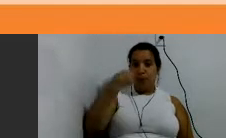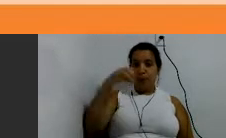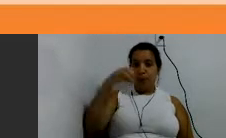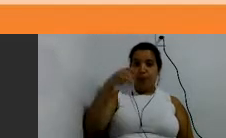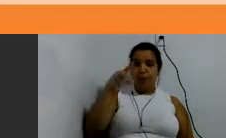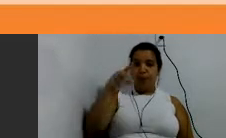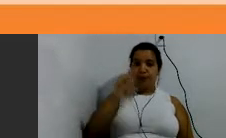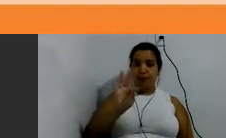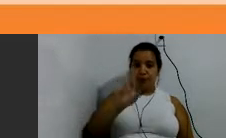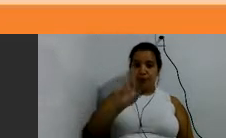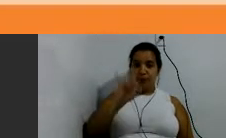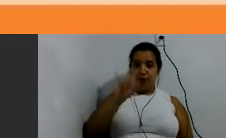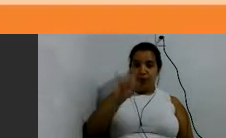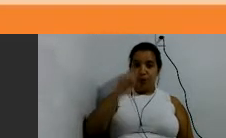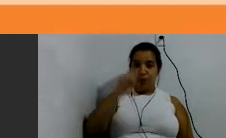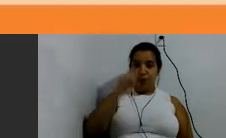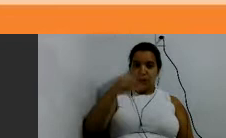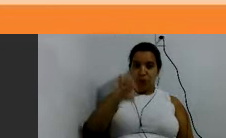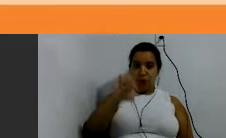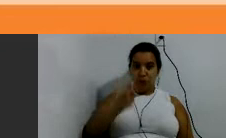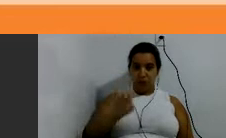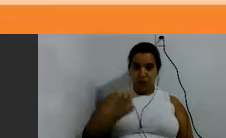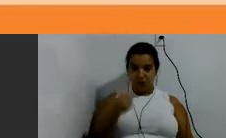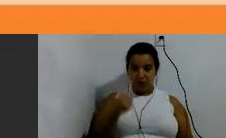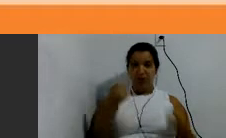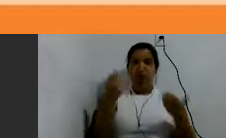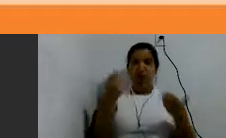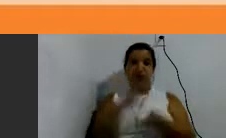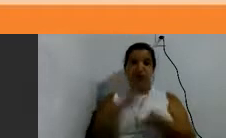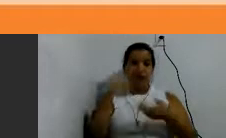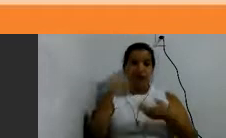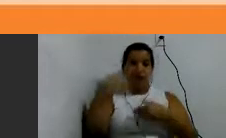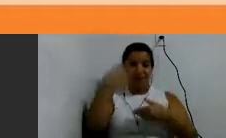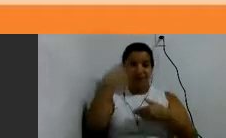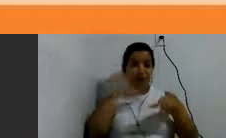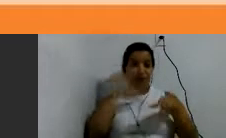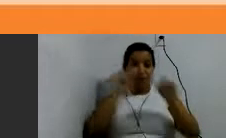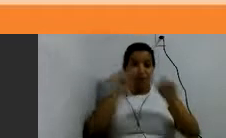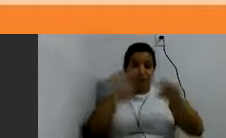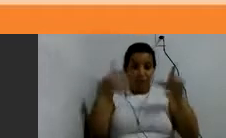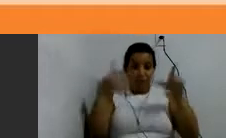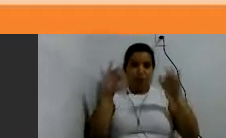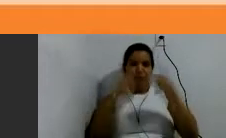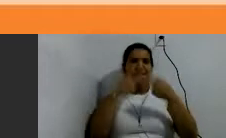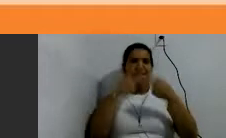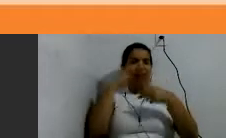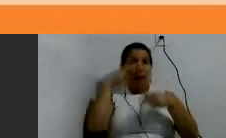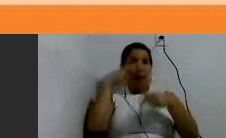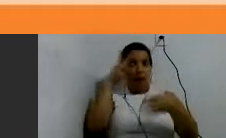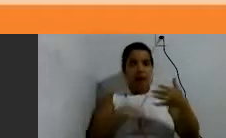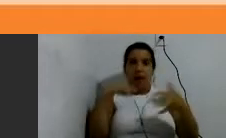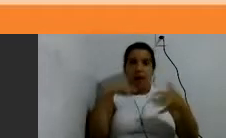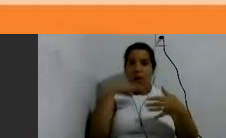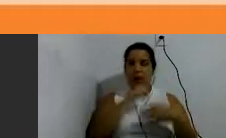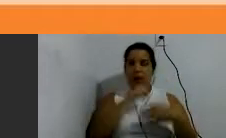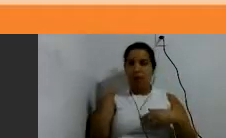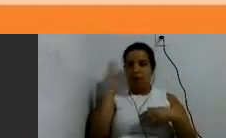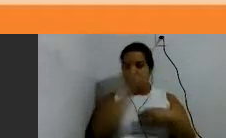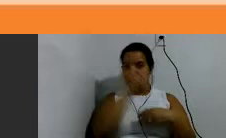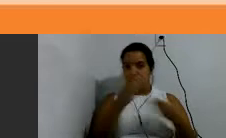dos triatomíneos durante o processo de hematofagismo, em uma solução de continuidade da pele ou de